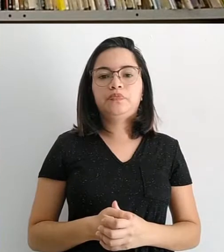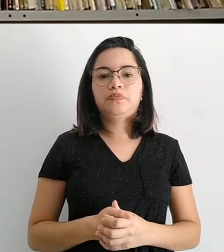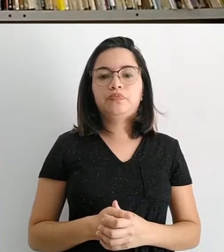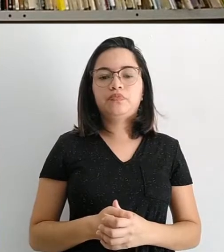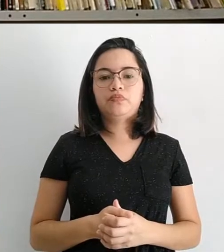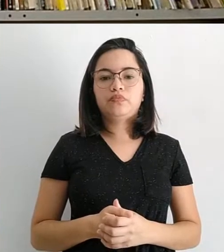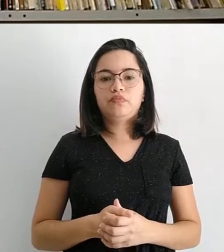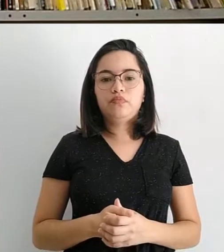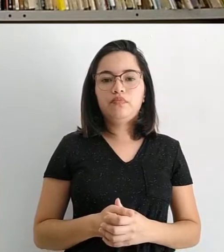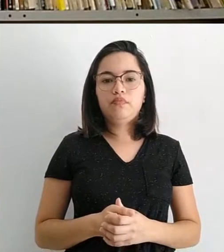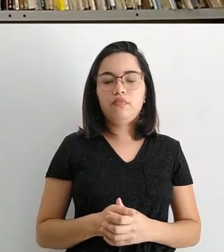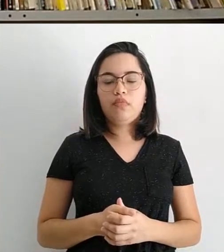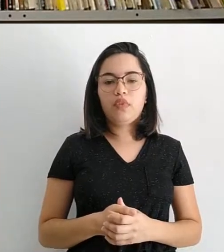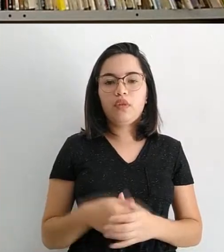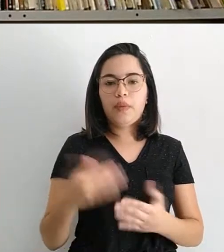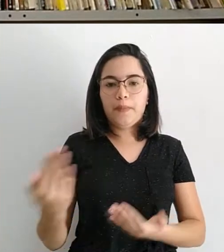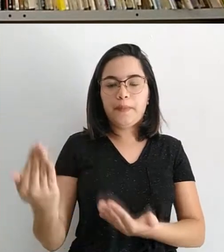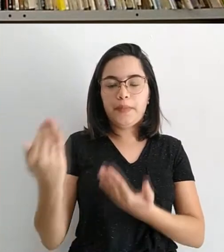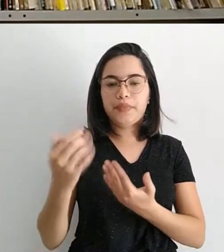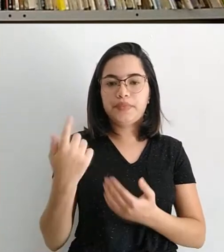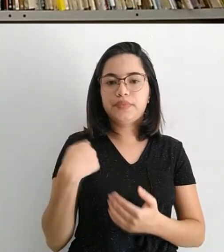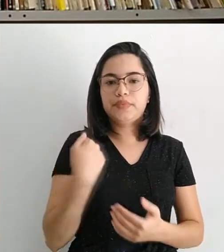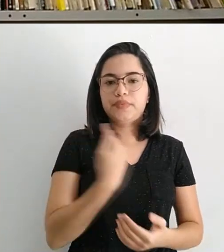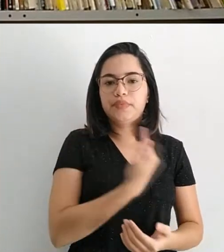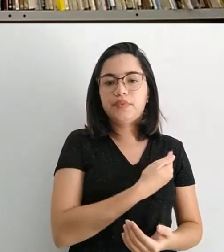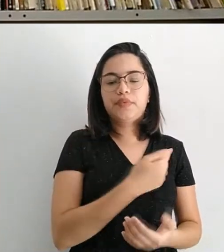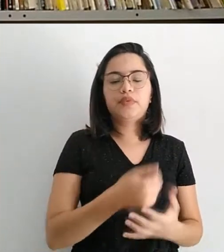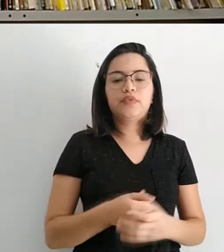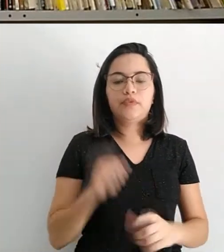que traz sobre nós